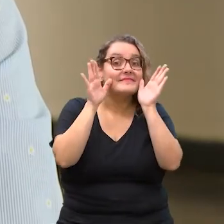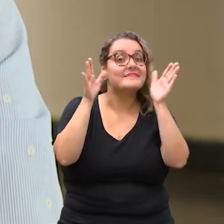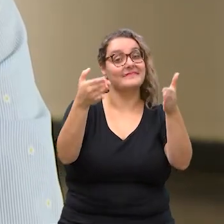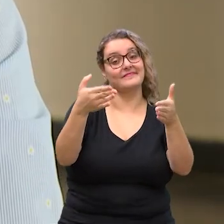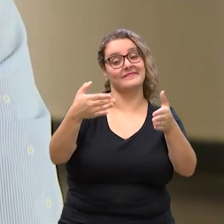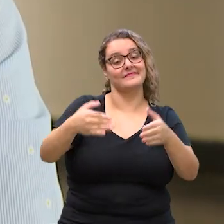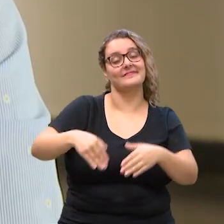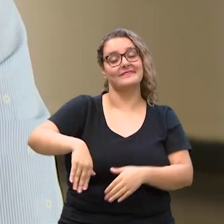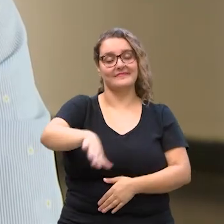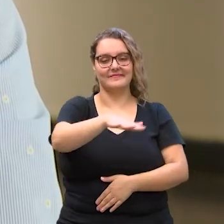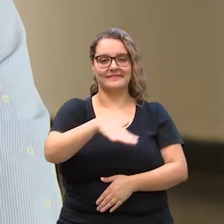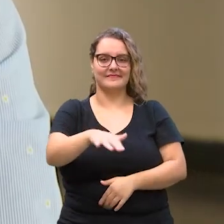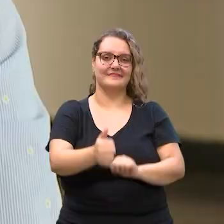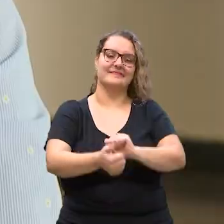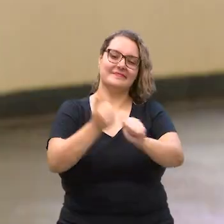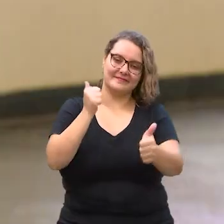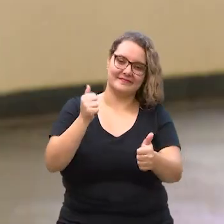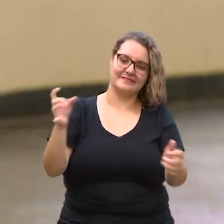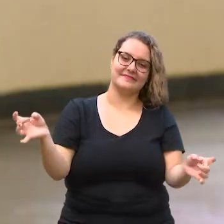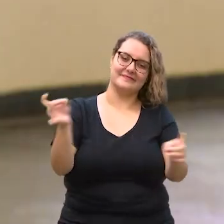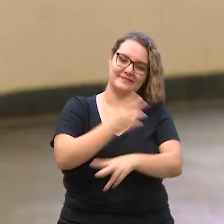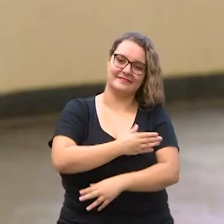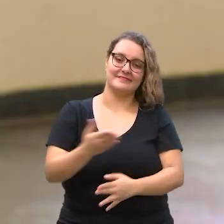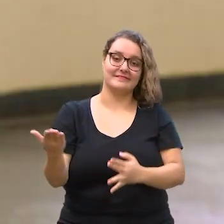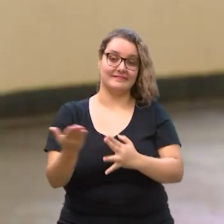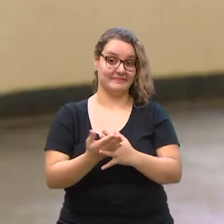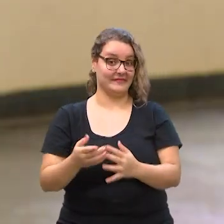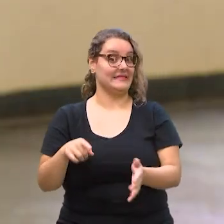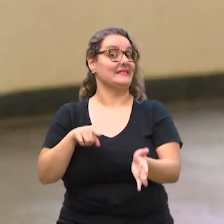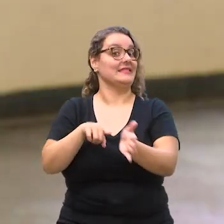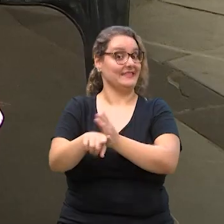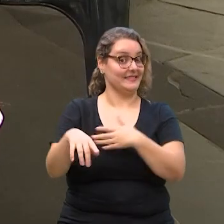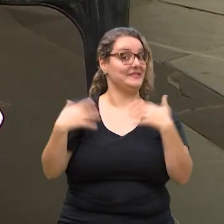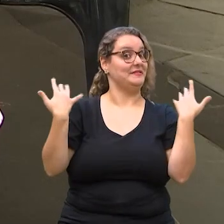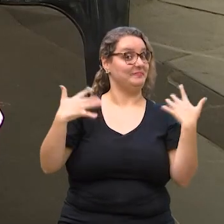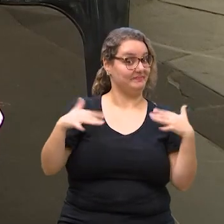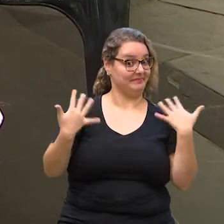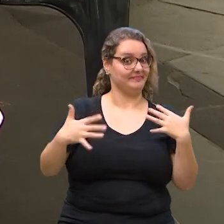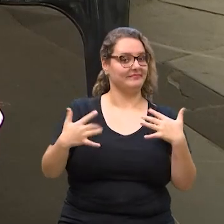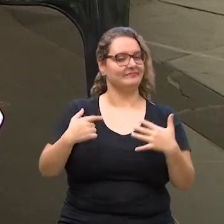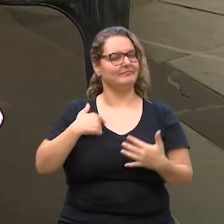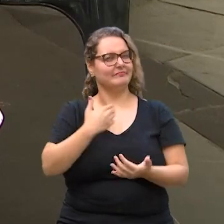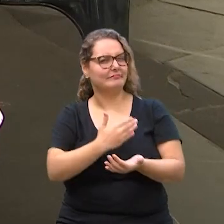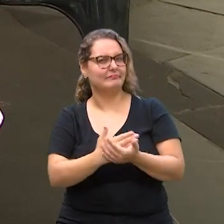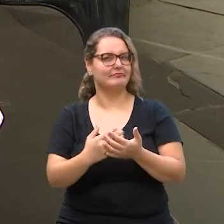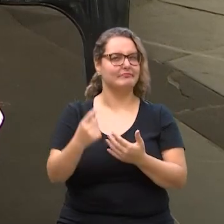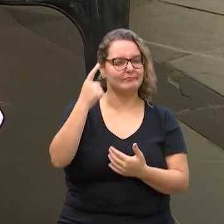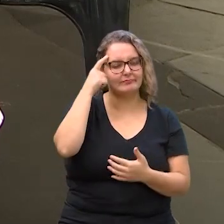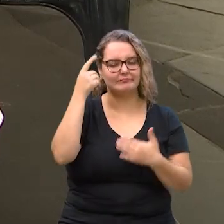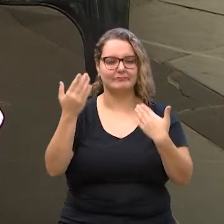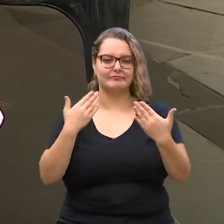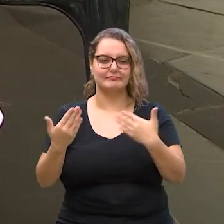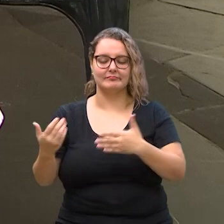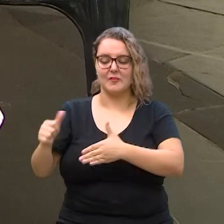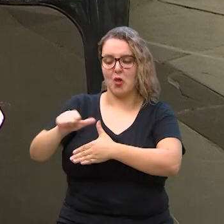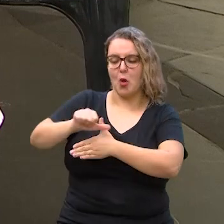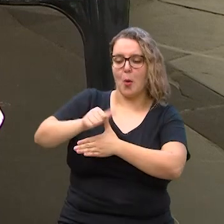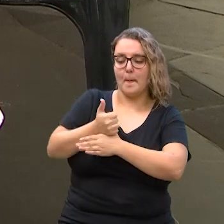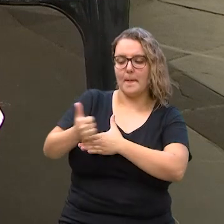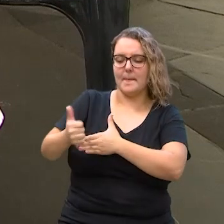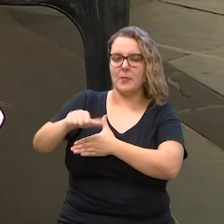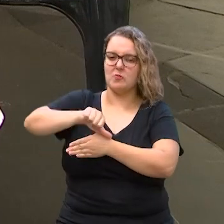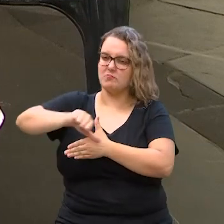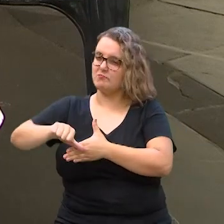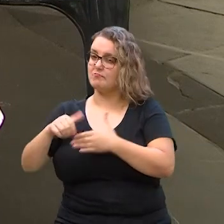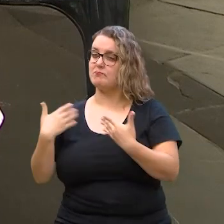com enfoque no esporte. Terminei o segundo bloco com uma pergunta. Essa é uma questão que eu estava pensando. Moral e o